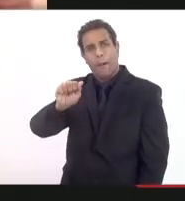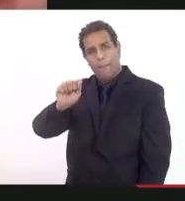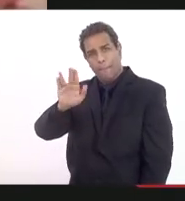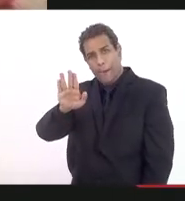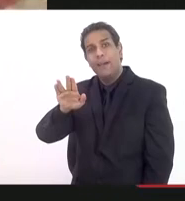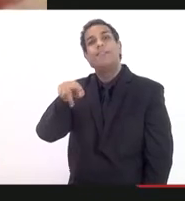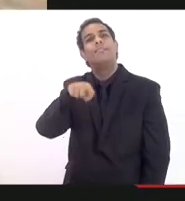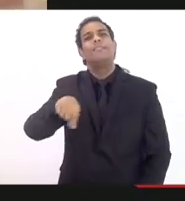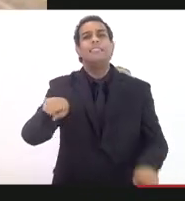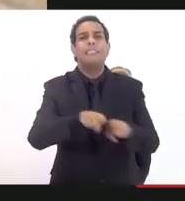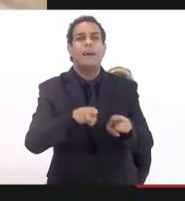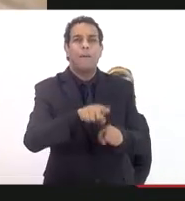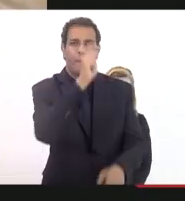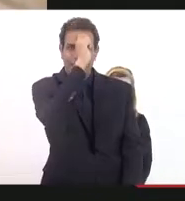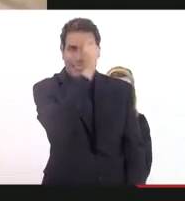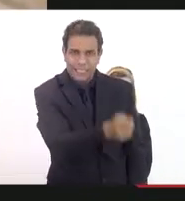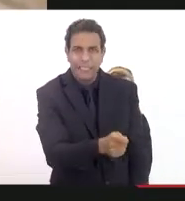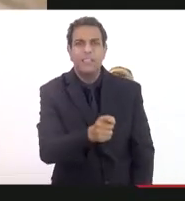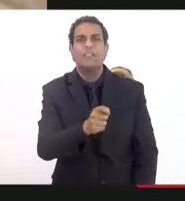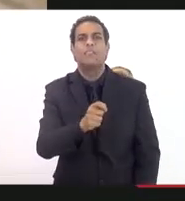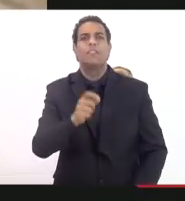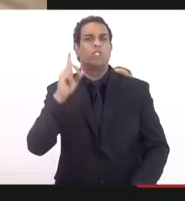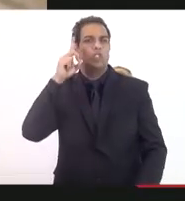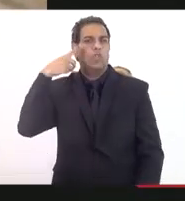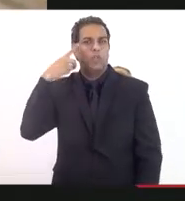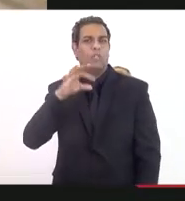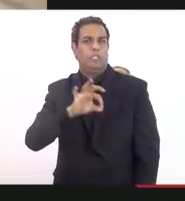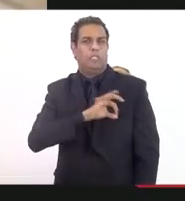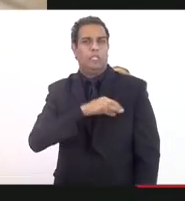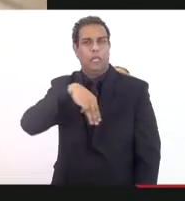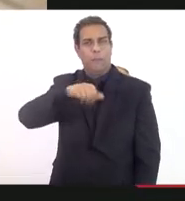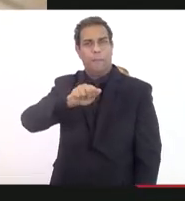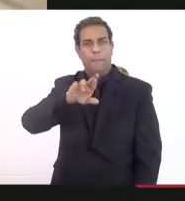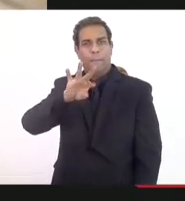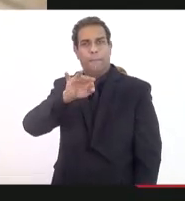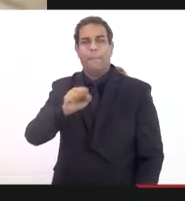obviamente, a deputada Marta Rocha e o deputado Paulo Pinheiro